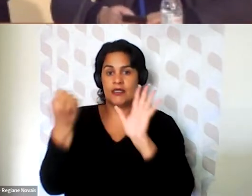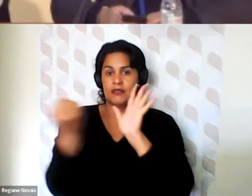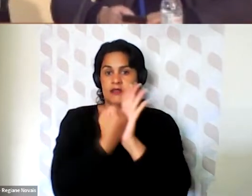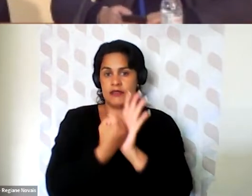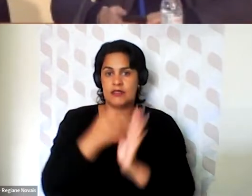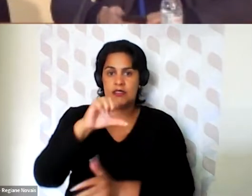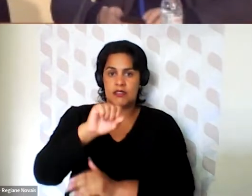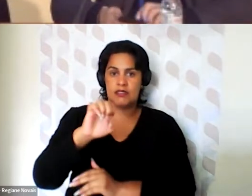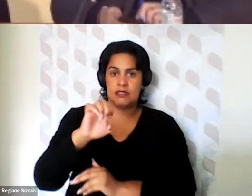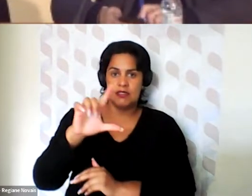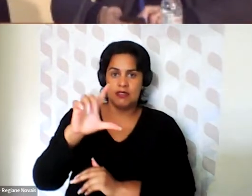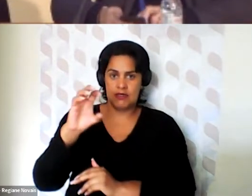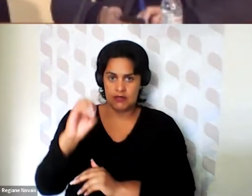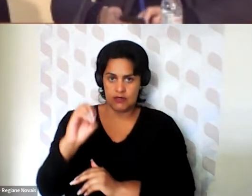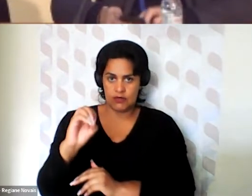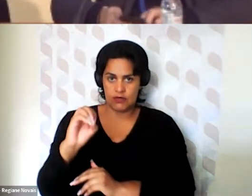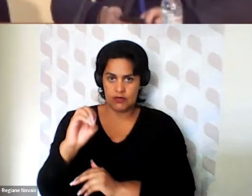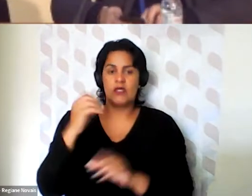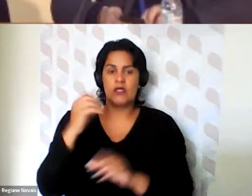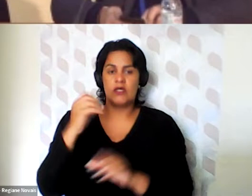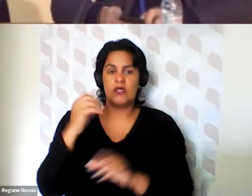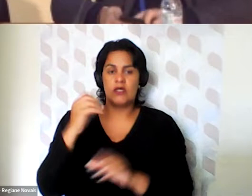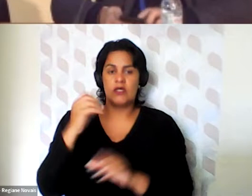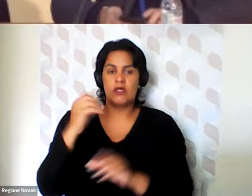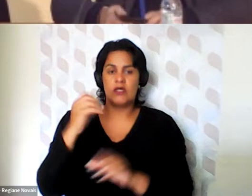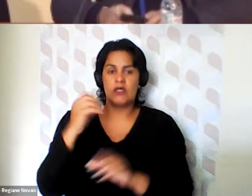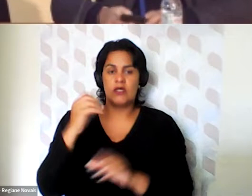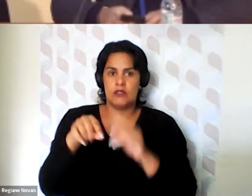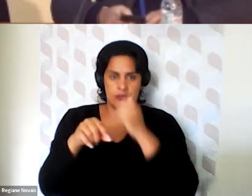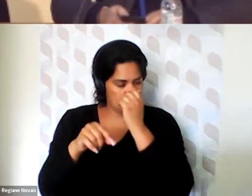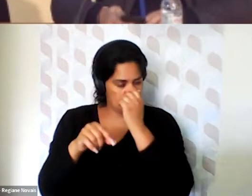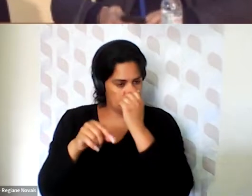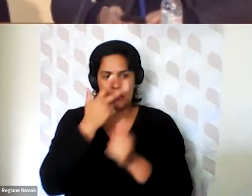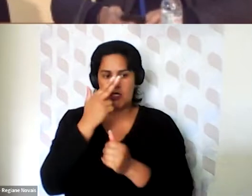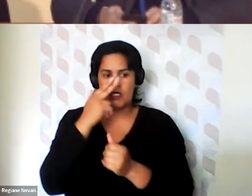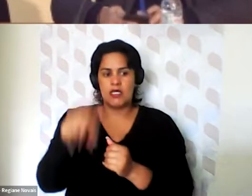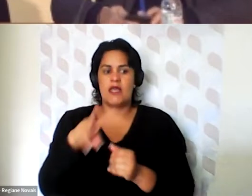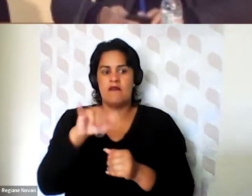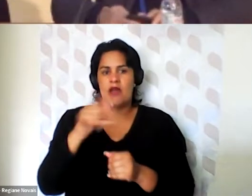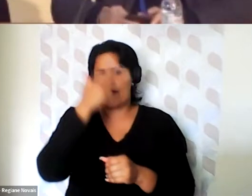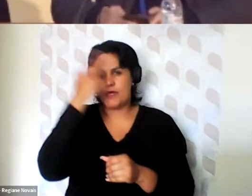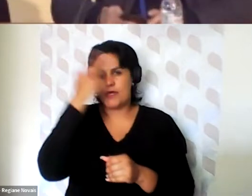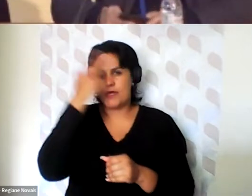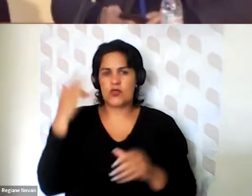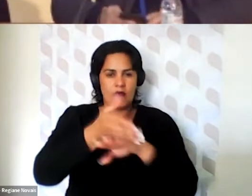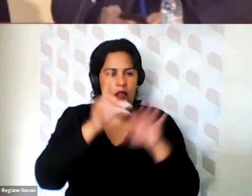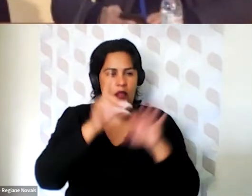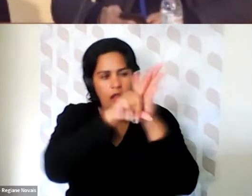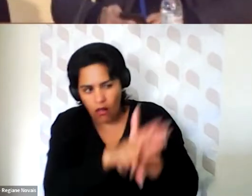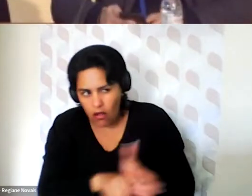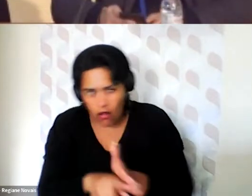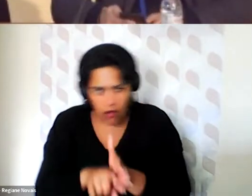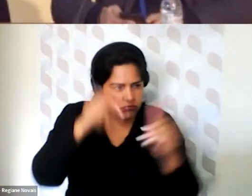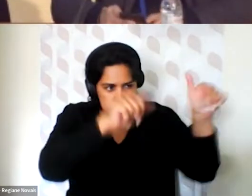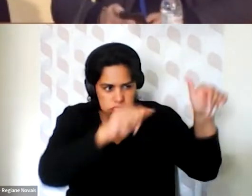estudos tentando identificar se quando o país entra na OCDE, ele recebe muito mais investimento, mas é muito difícil, porque geralmente quando o país faz